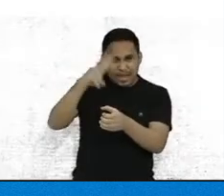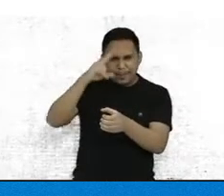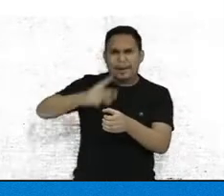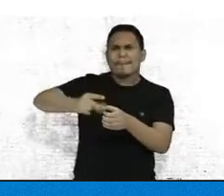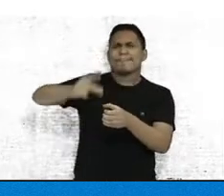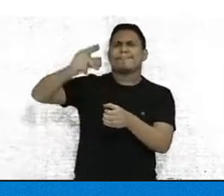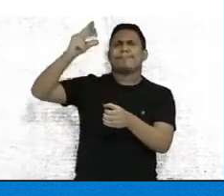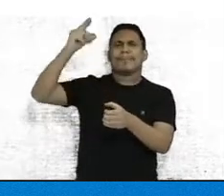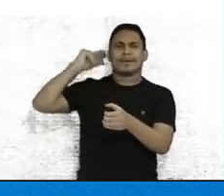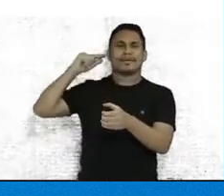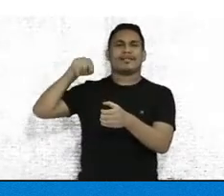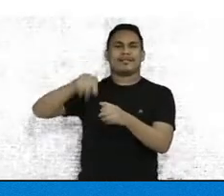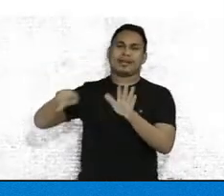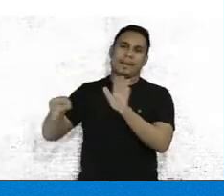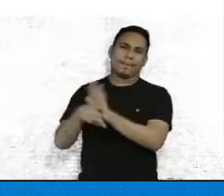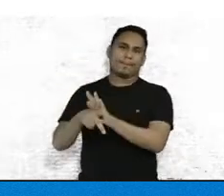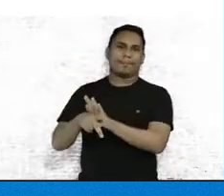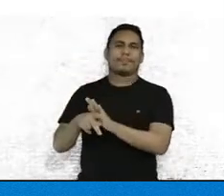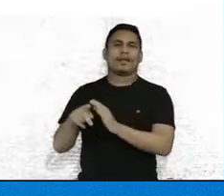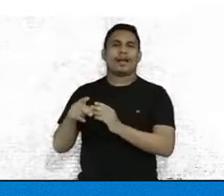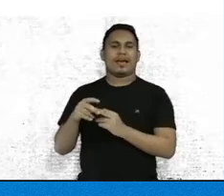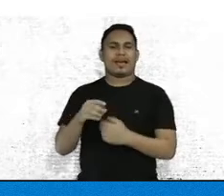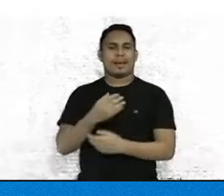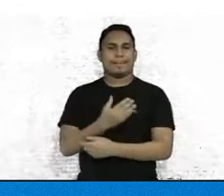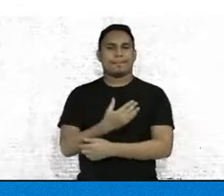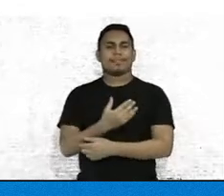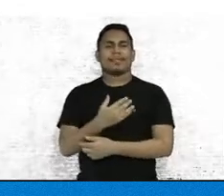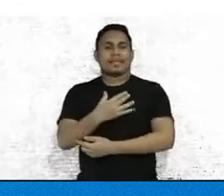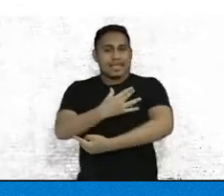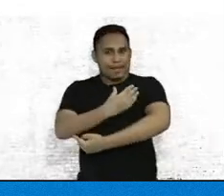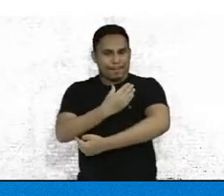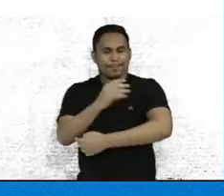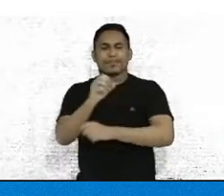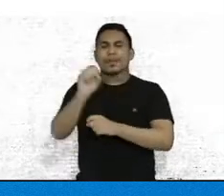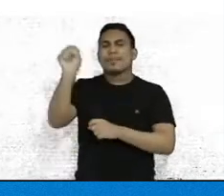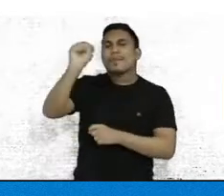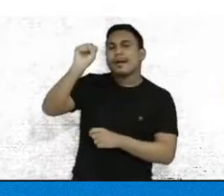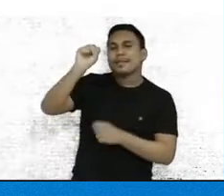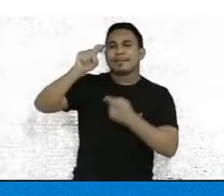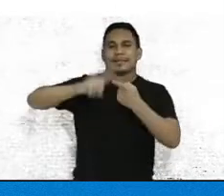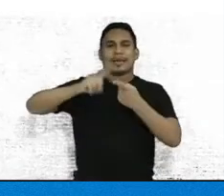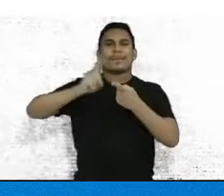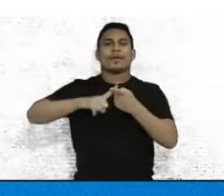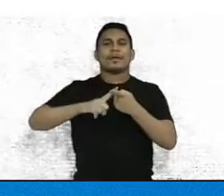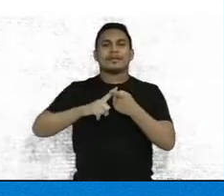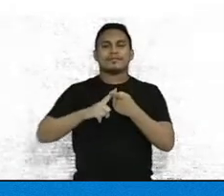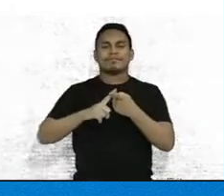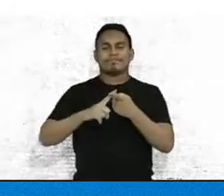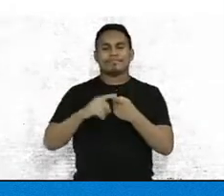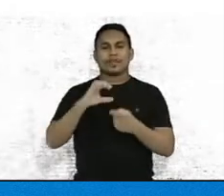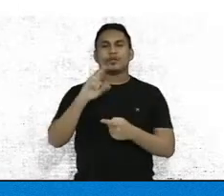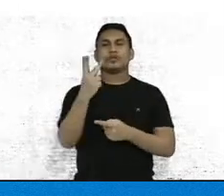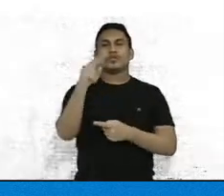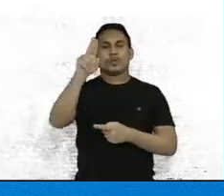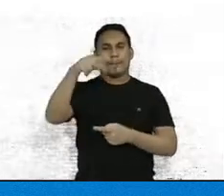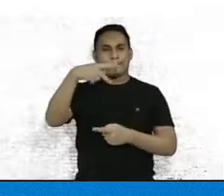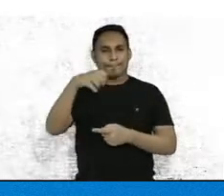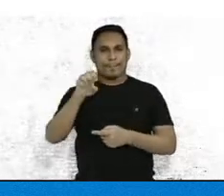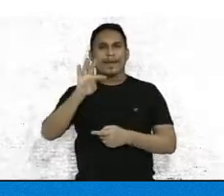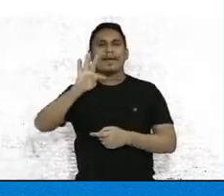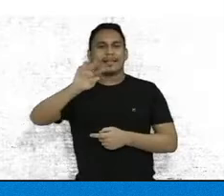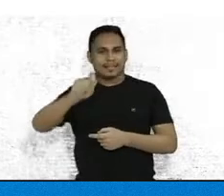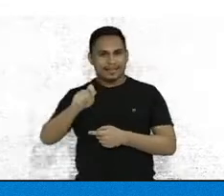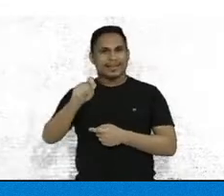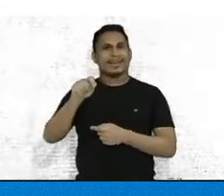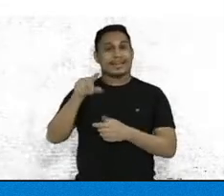das mamadeiras, chupetas, agora é proibido. O grande vilão ali daqueles plásticos é o bisfenol A. O bisfenol A tem uma